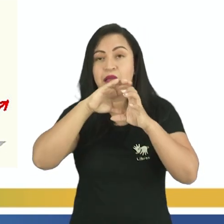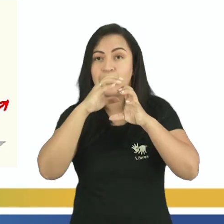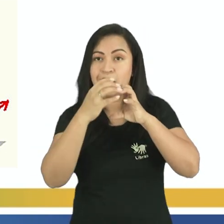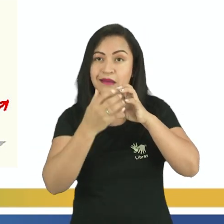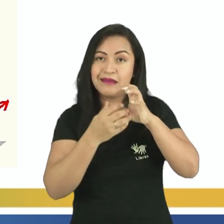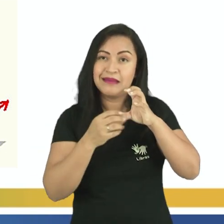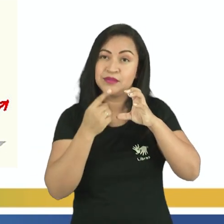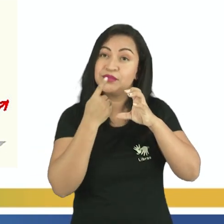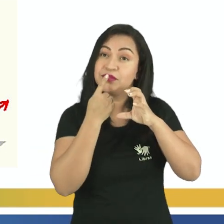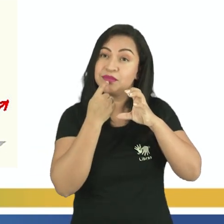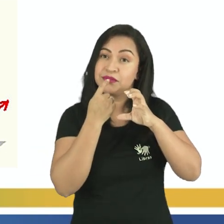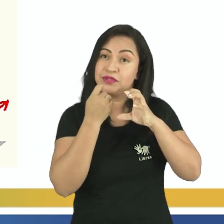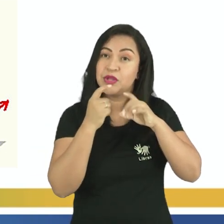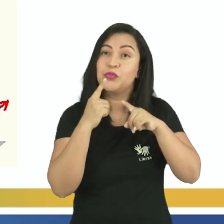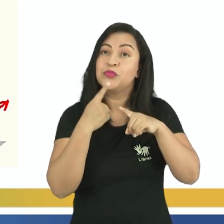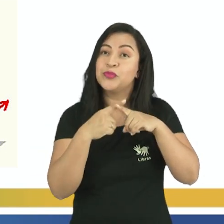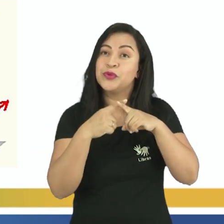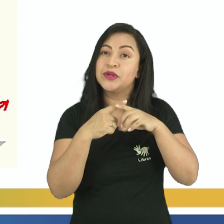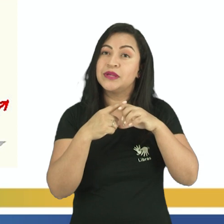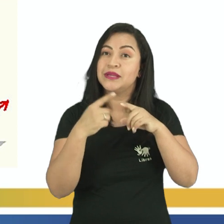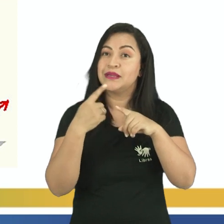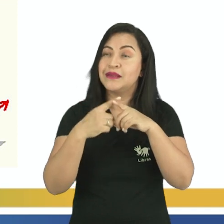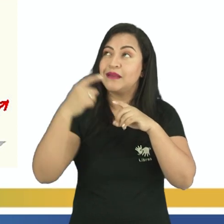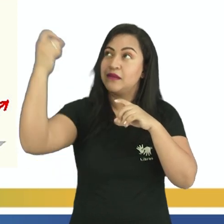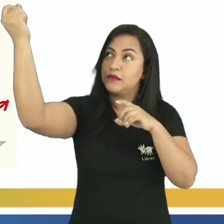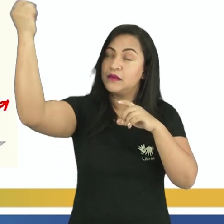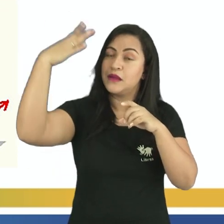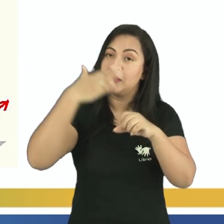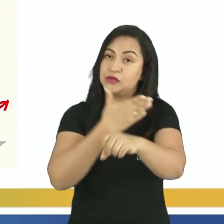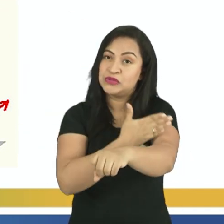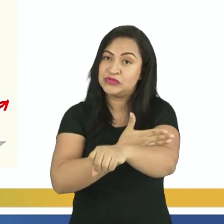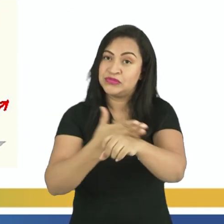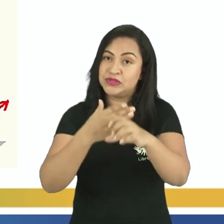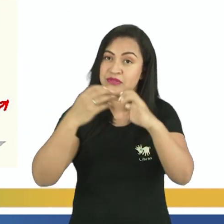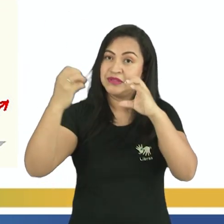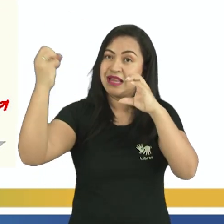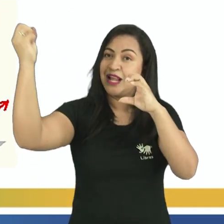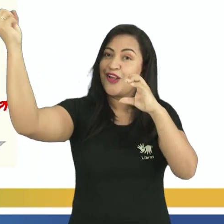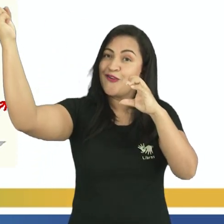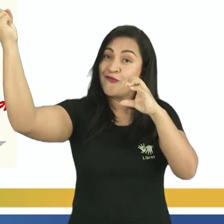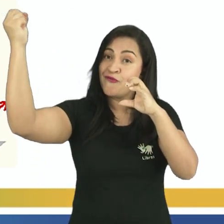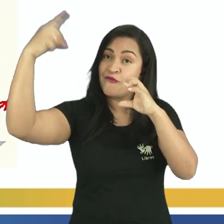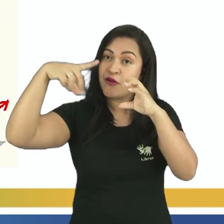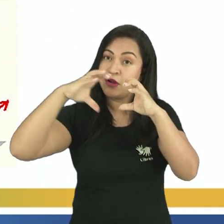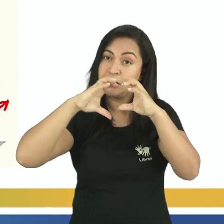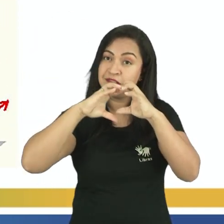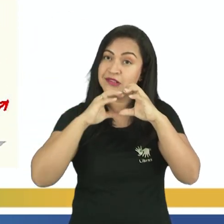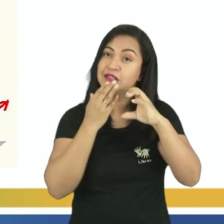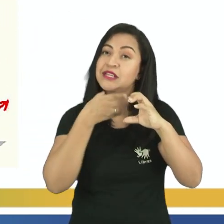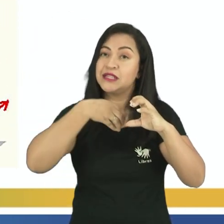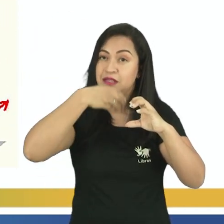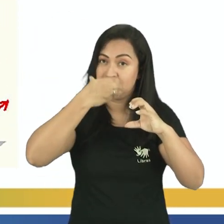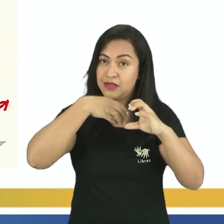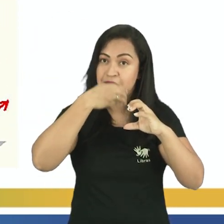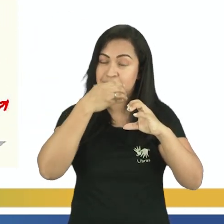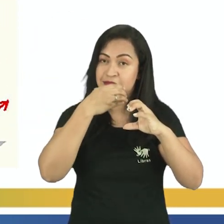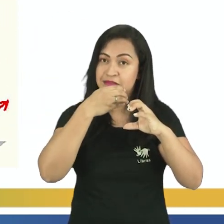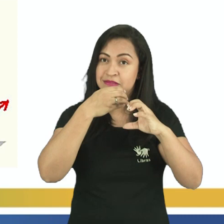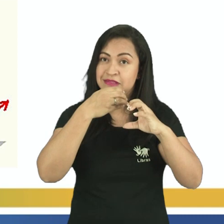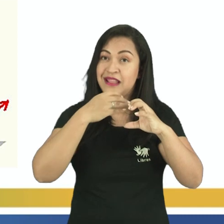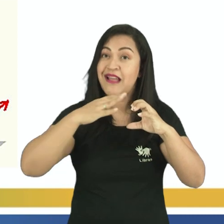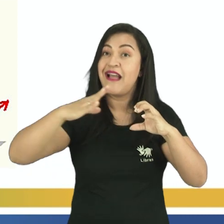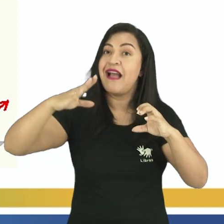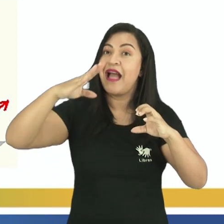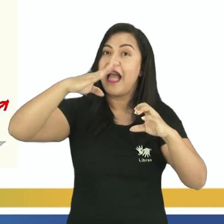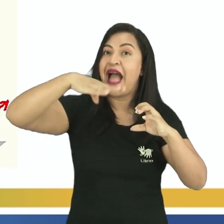cor avermelhada porque a luz branca solar ela vai incidir ali naquela maçã. As ondas